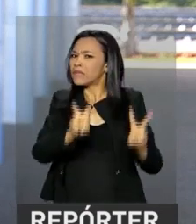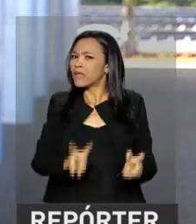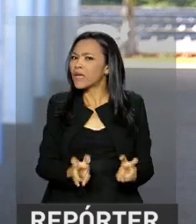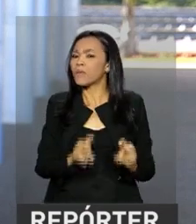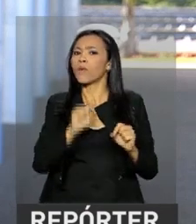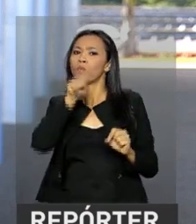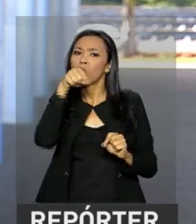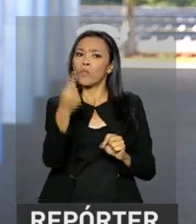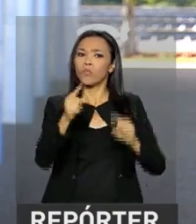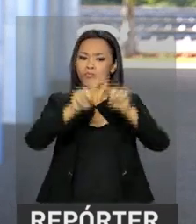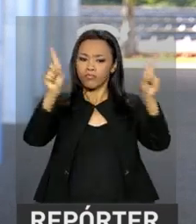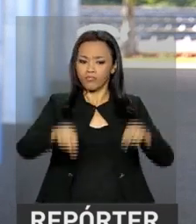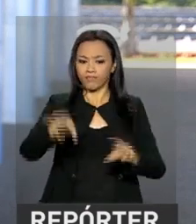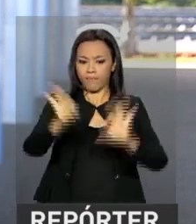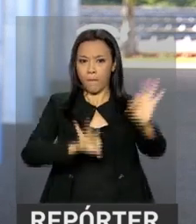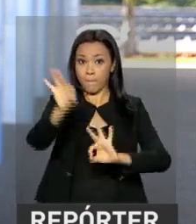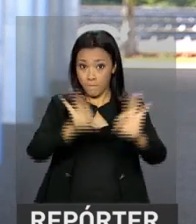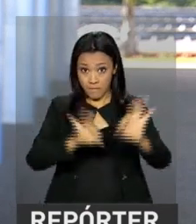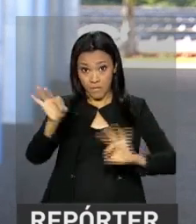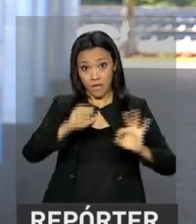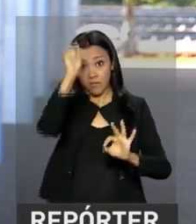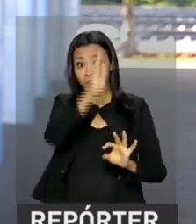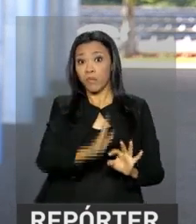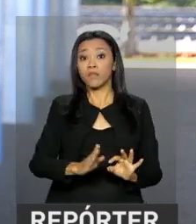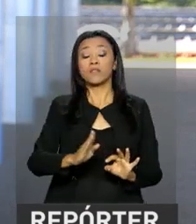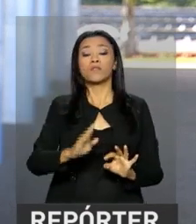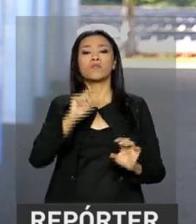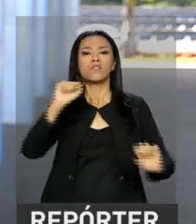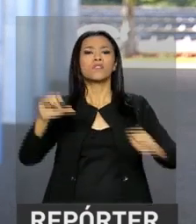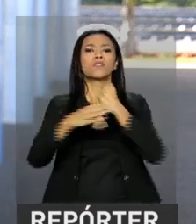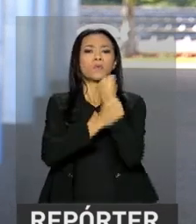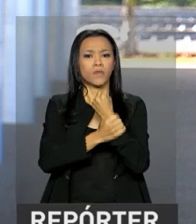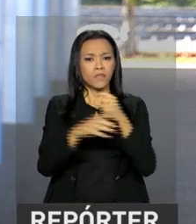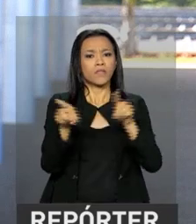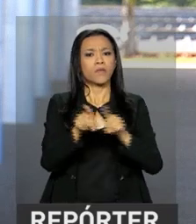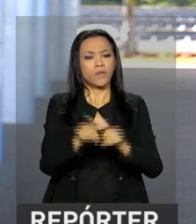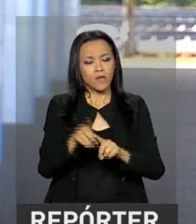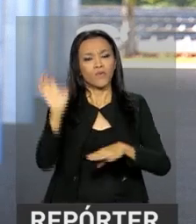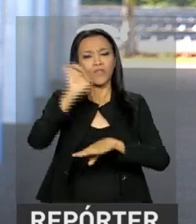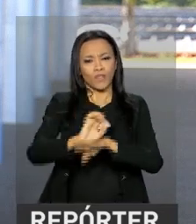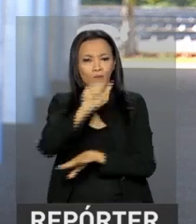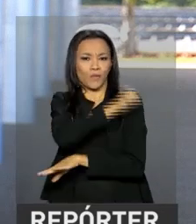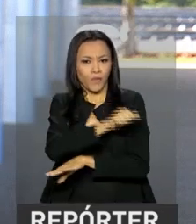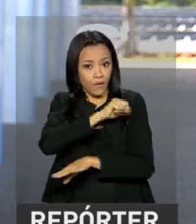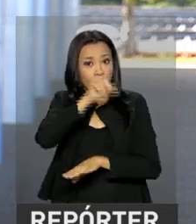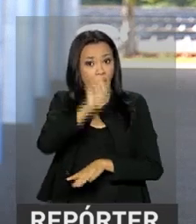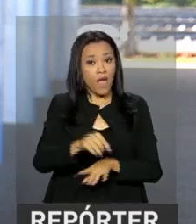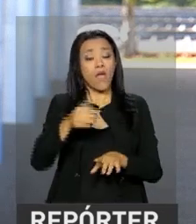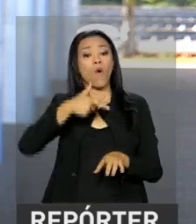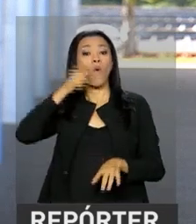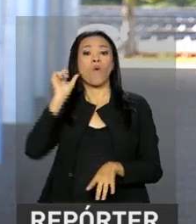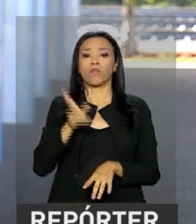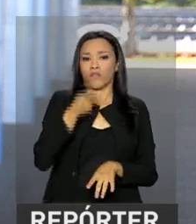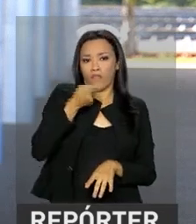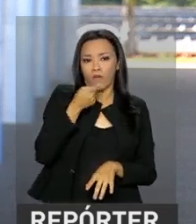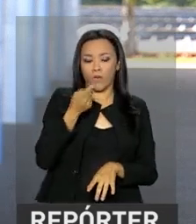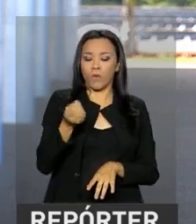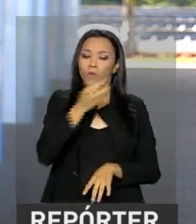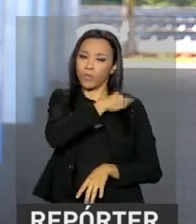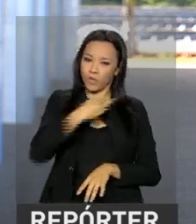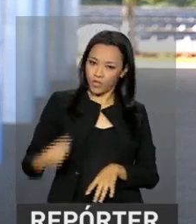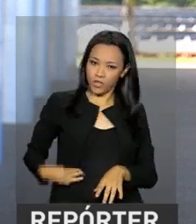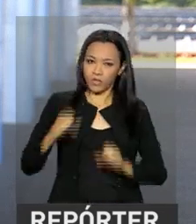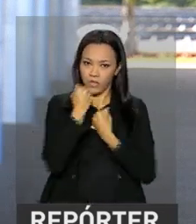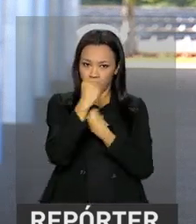plano nacional de segurança e também um plano para o rio de janeiro é o que afirmou ontem à tarde o ministro da defesa raúl